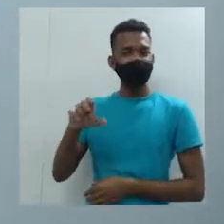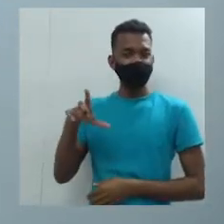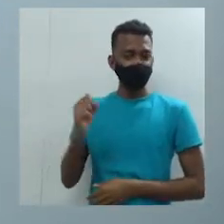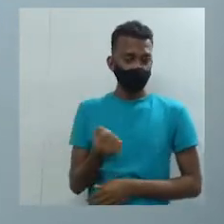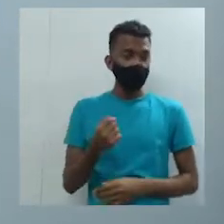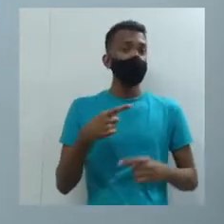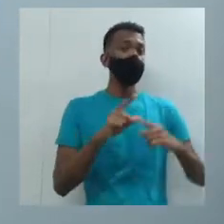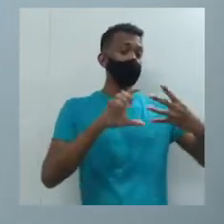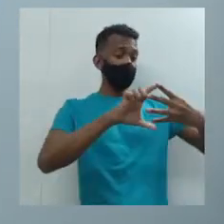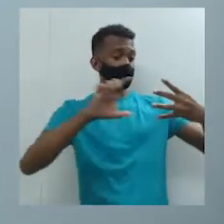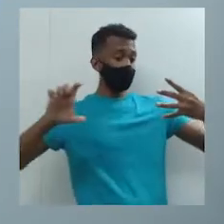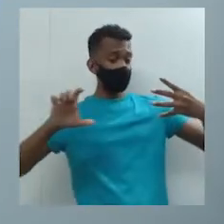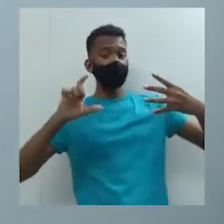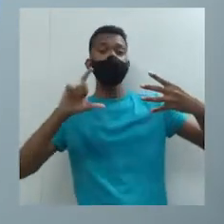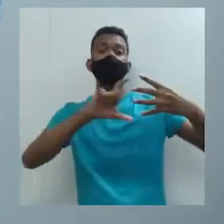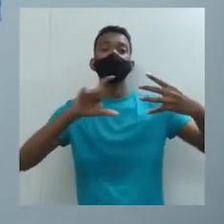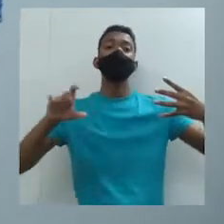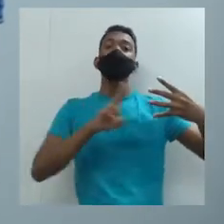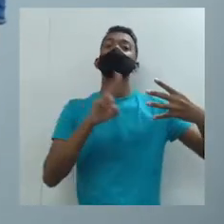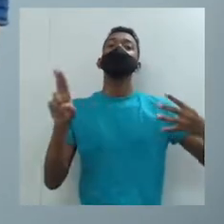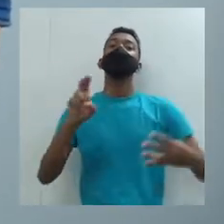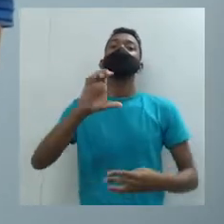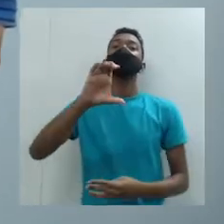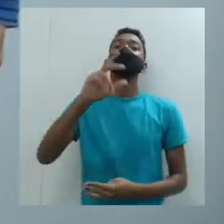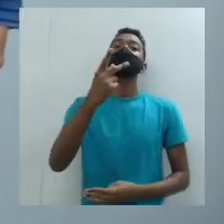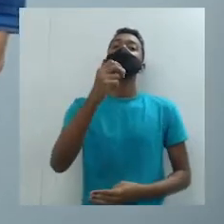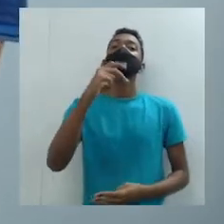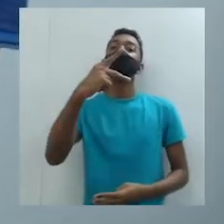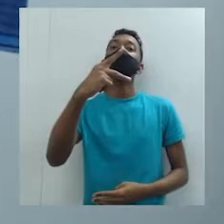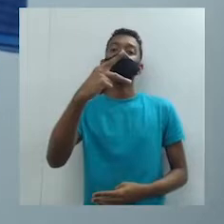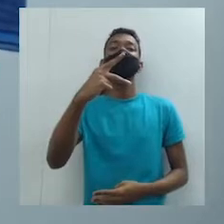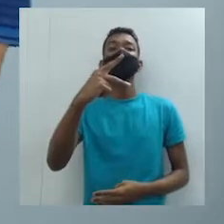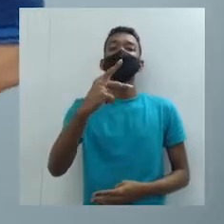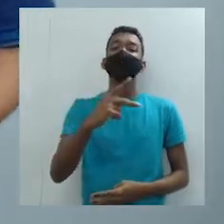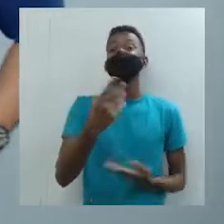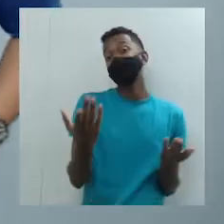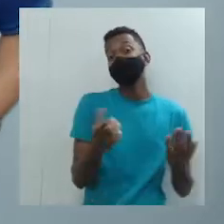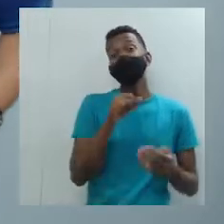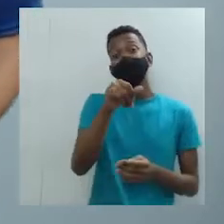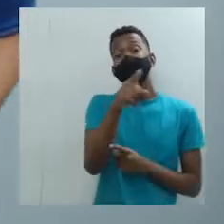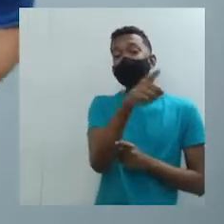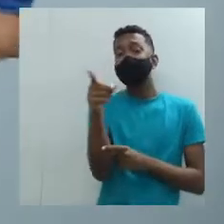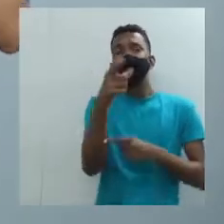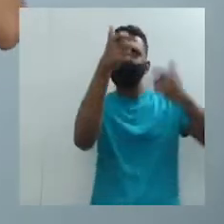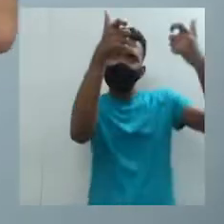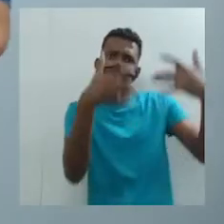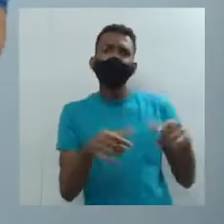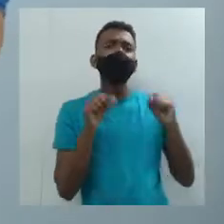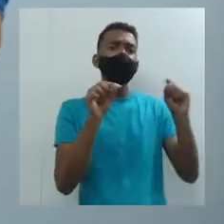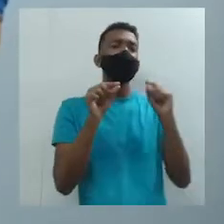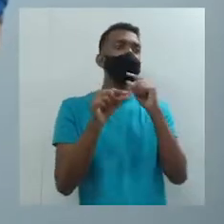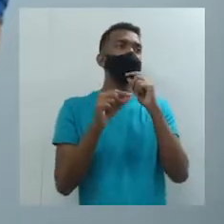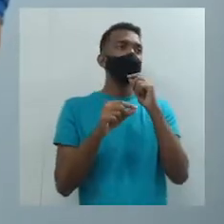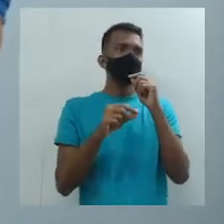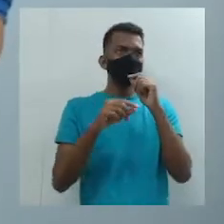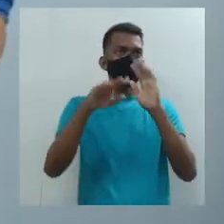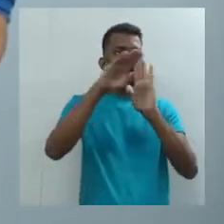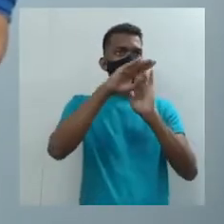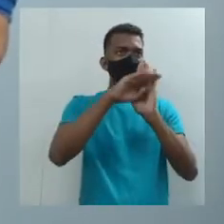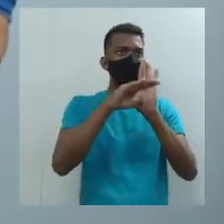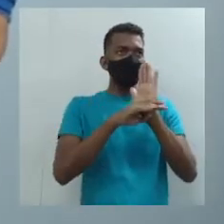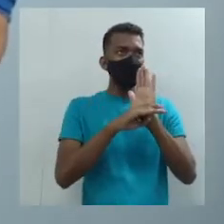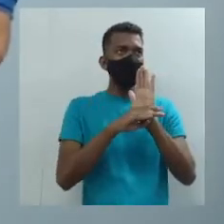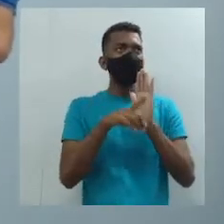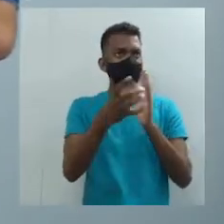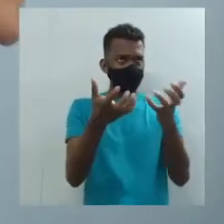essa quadra, né? Ele se chama chope. É interessante, professor Robson, a gente observar alguns aspectos da construção dessa